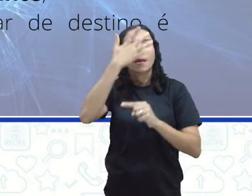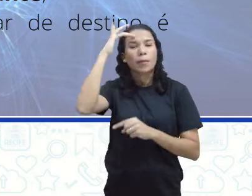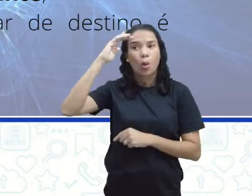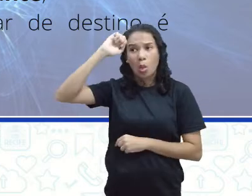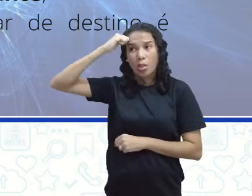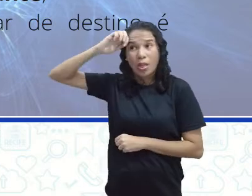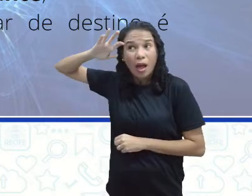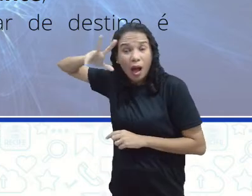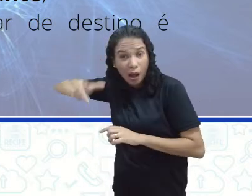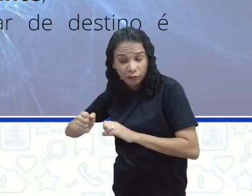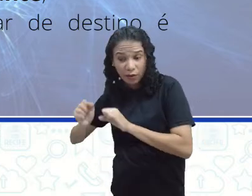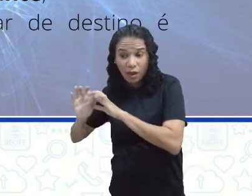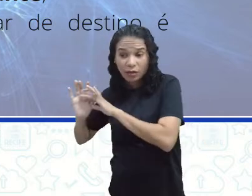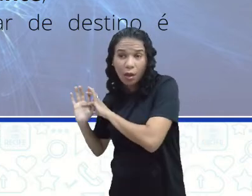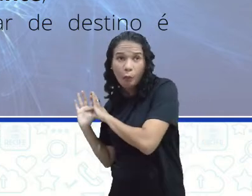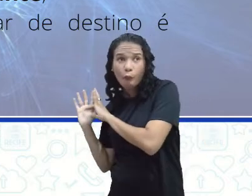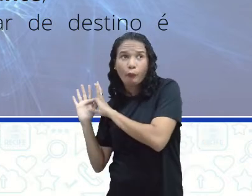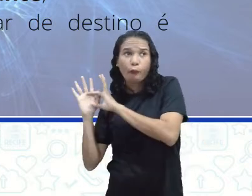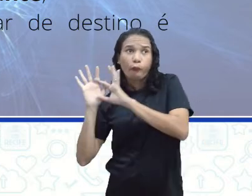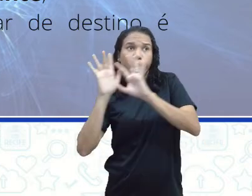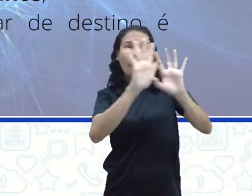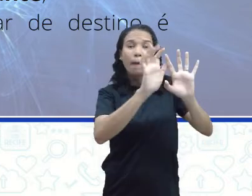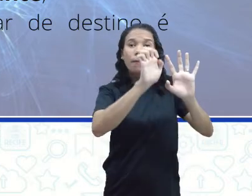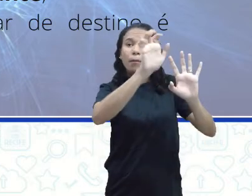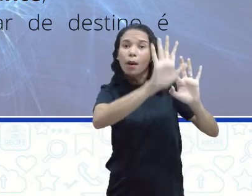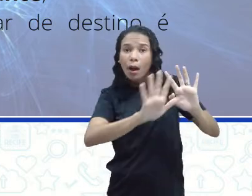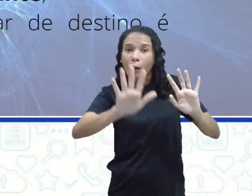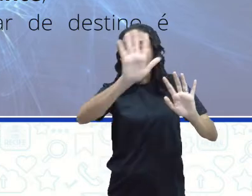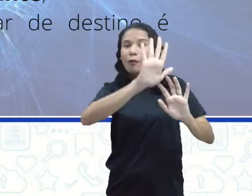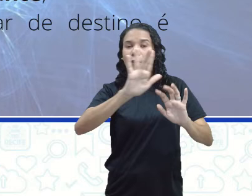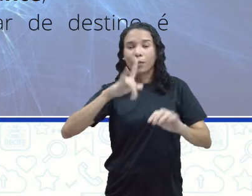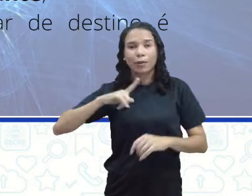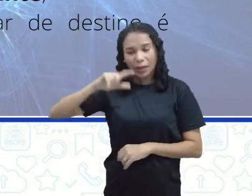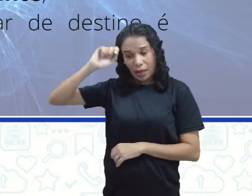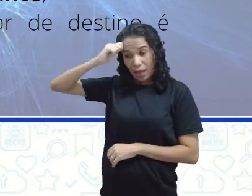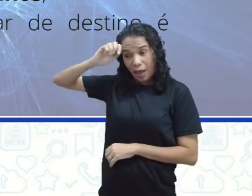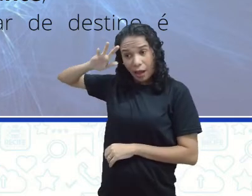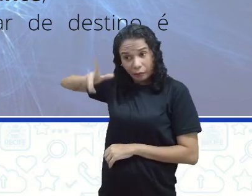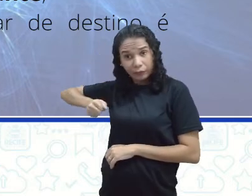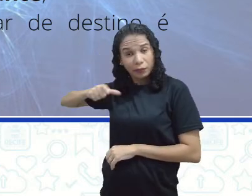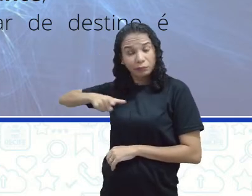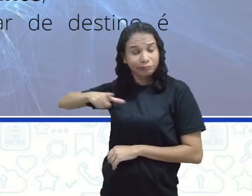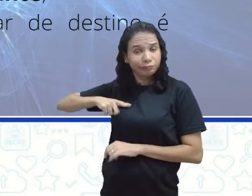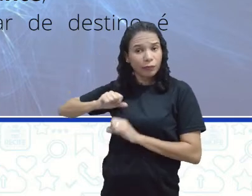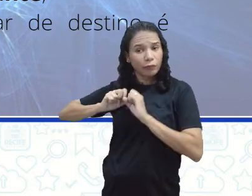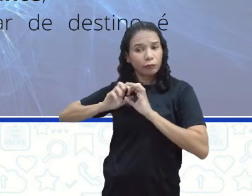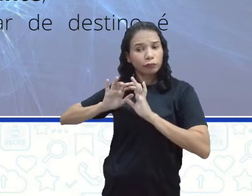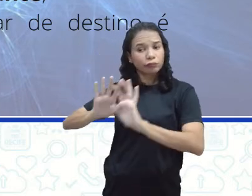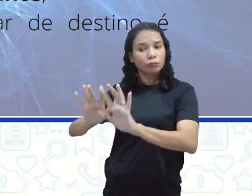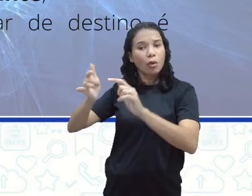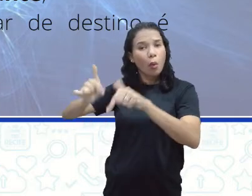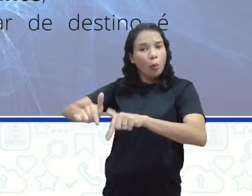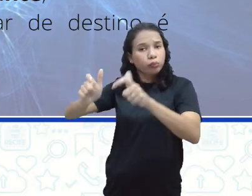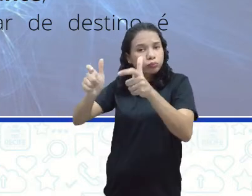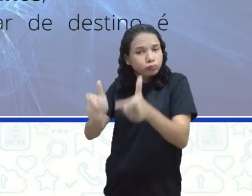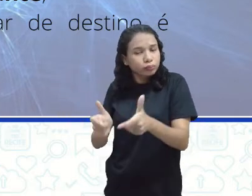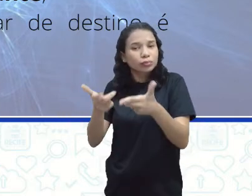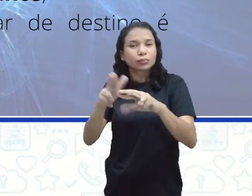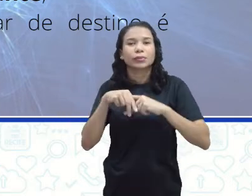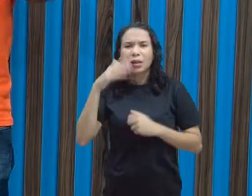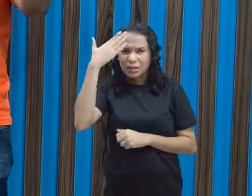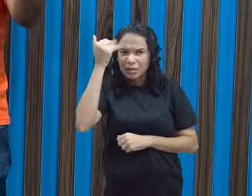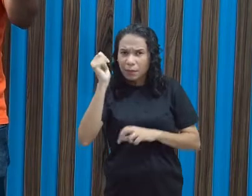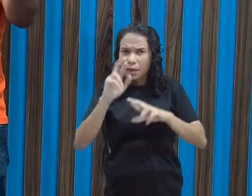África. Beleza? Então eles se deslocaram, eles migraram da África para ocupar outros lugares. Então, ó, você sabe a